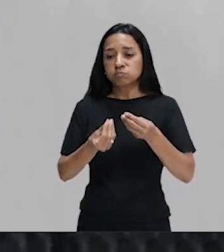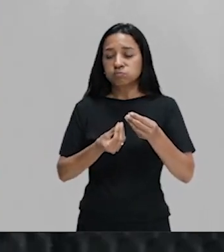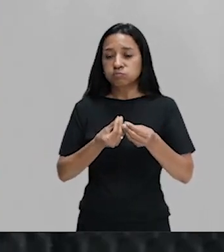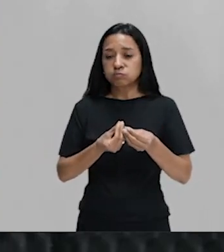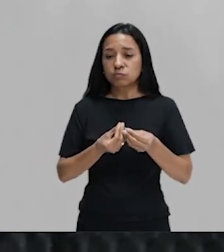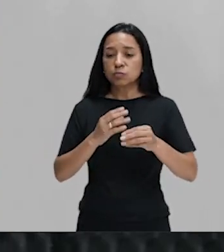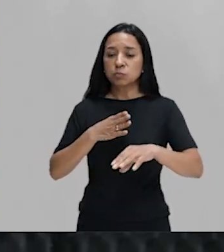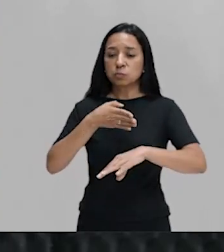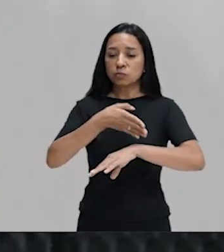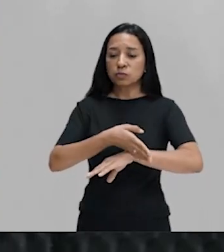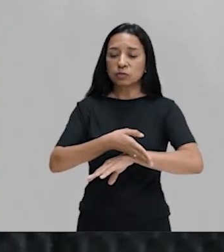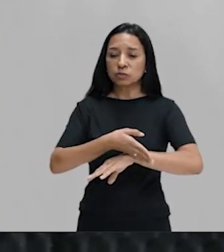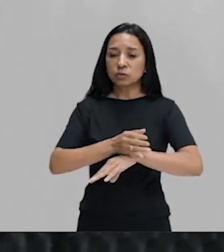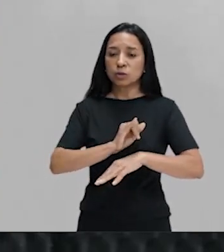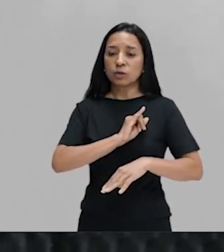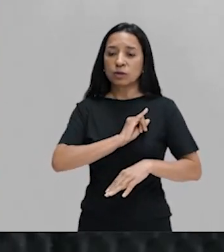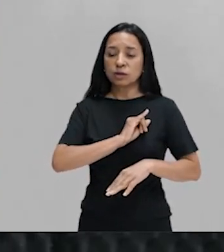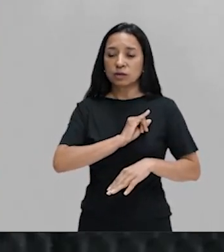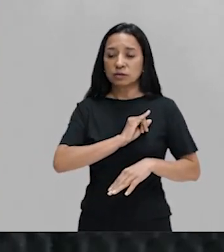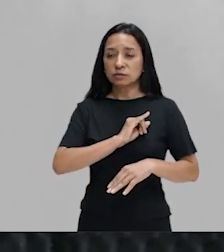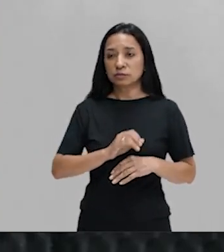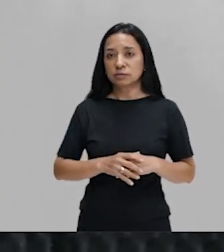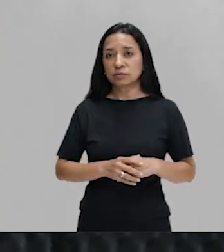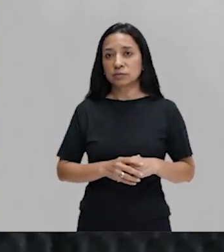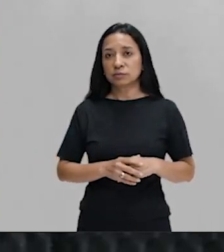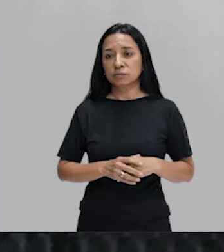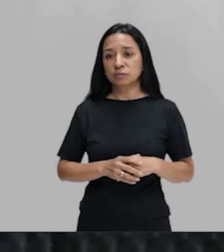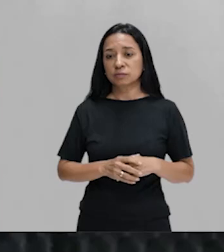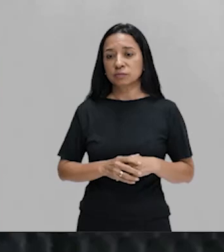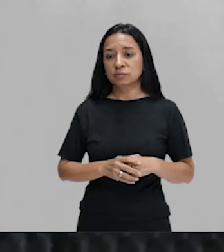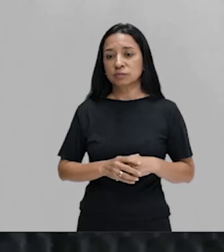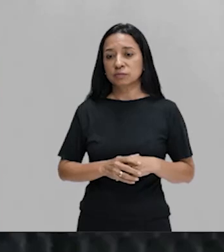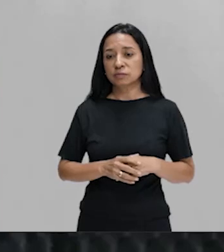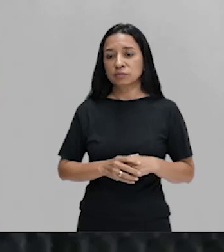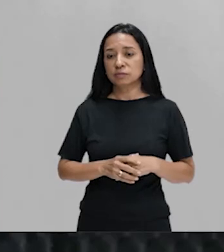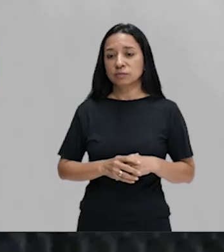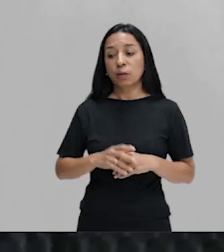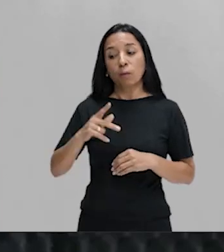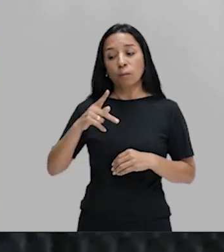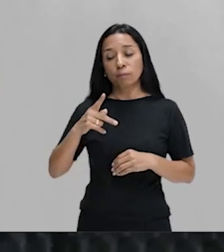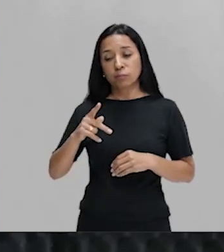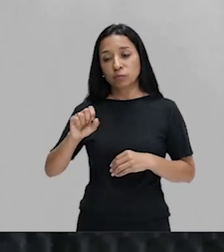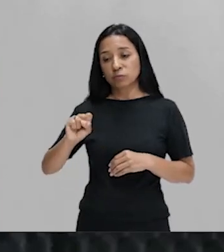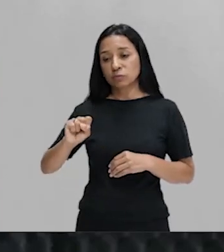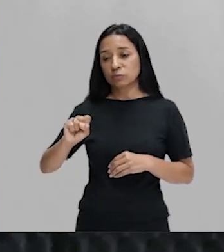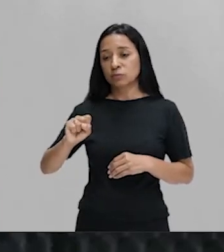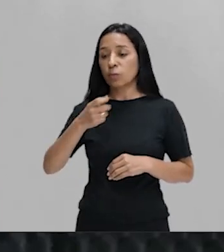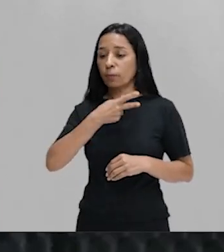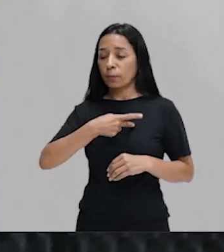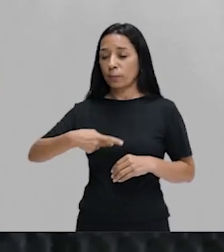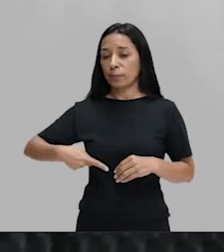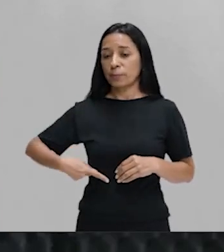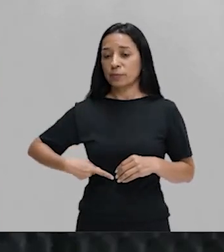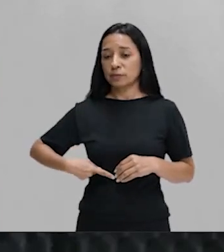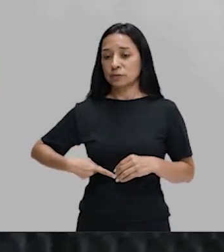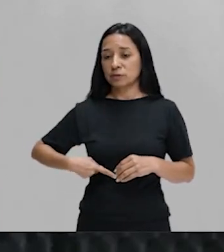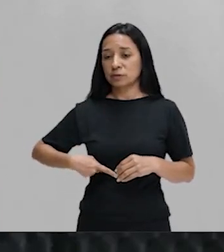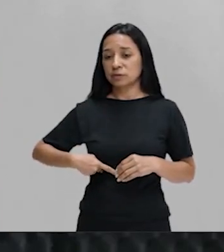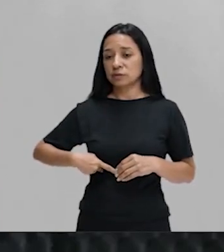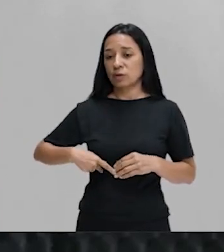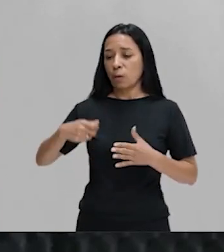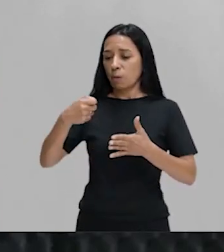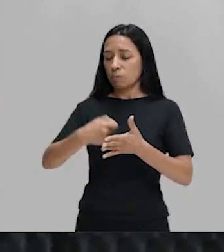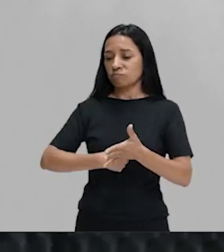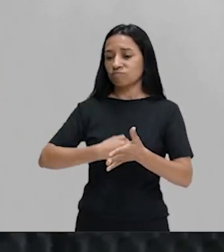o Iraque, foi que o Iraque de Saddam, o Iraque do presidente